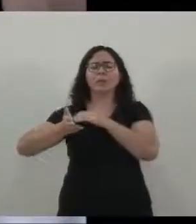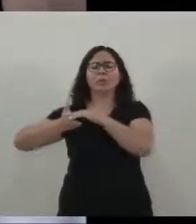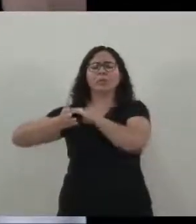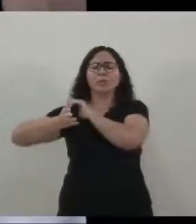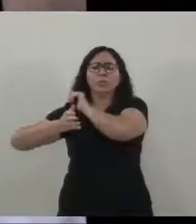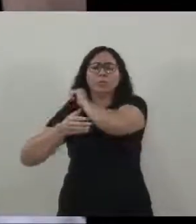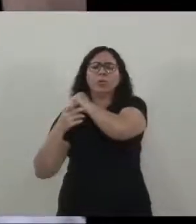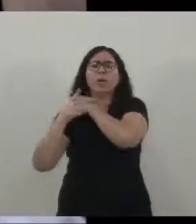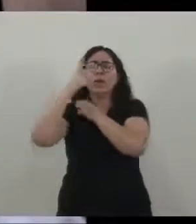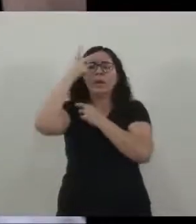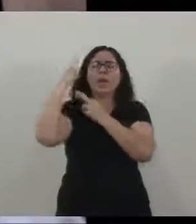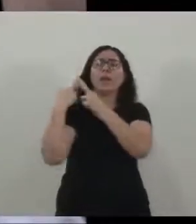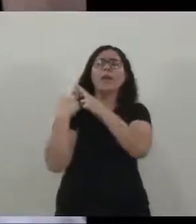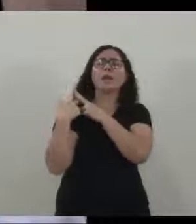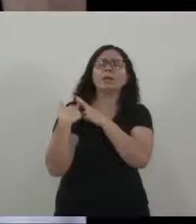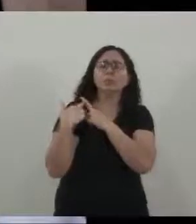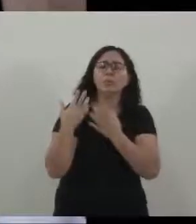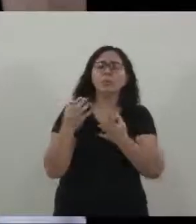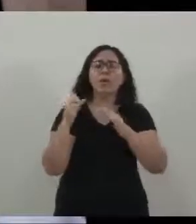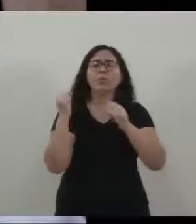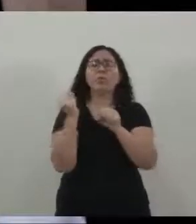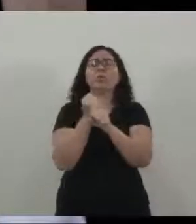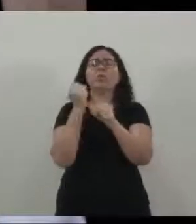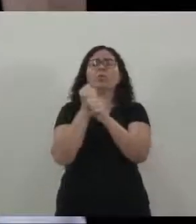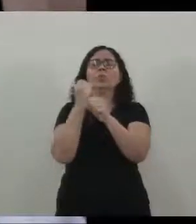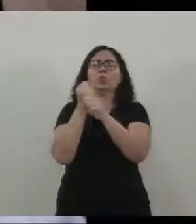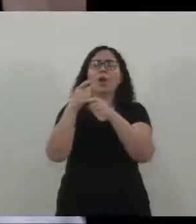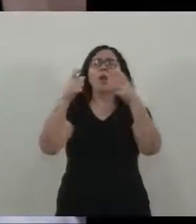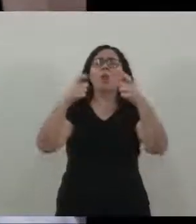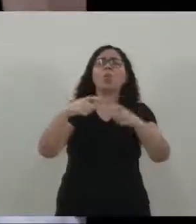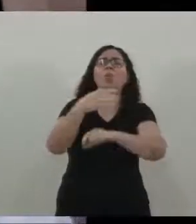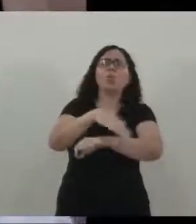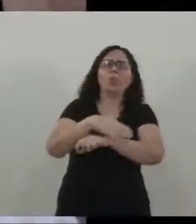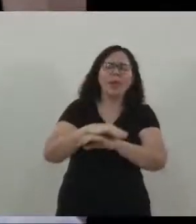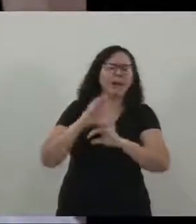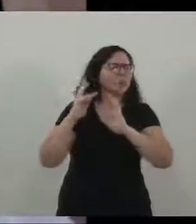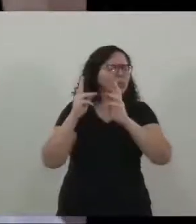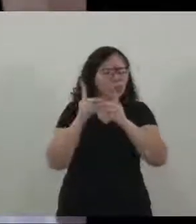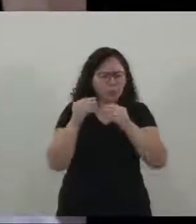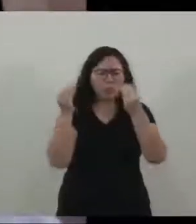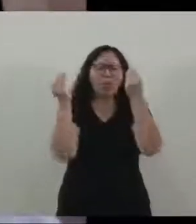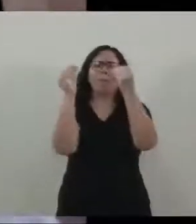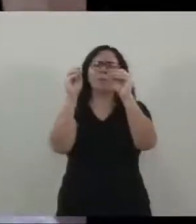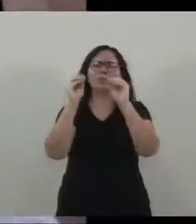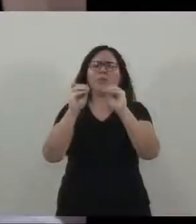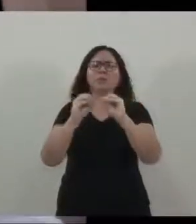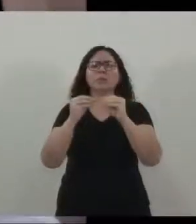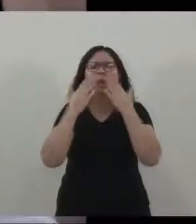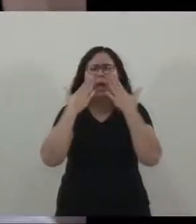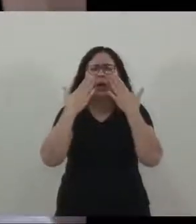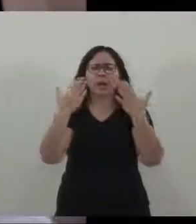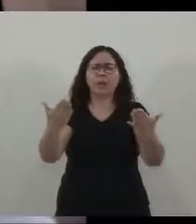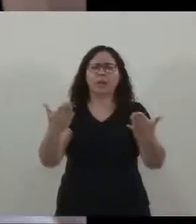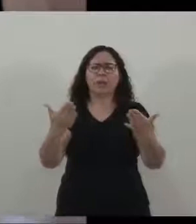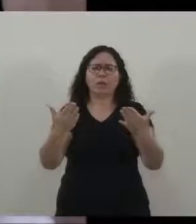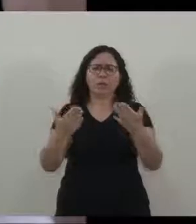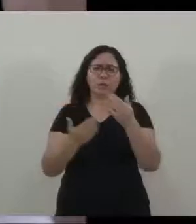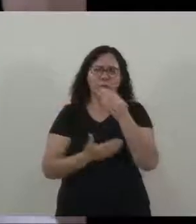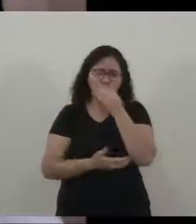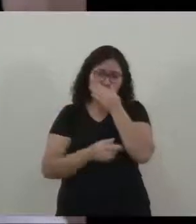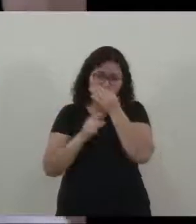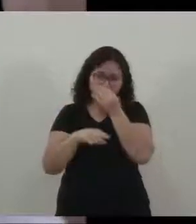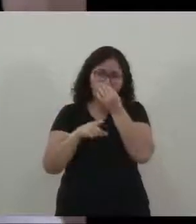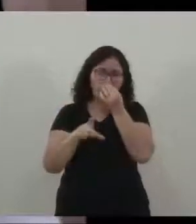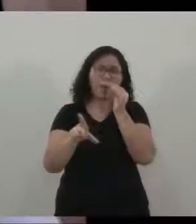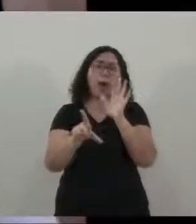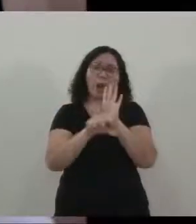o responsável, quem que é o empreendedor, a localização, tudo, né? É um pedido não, né? É uma